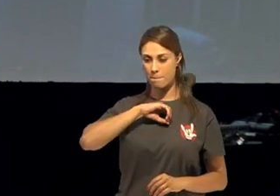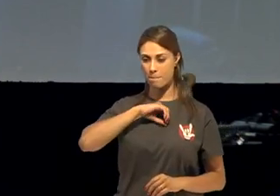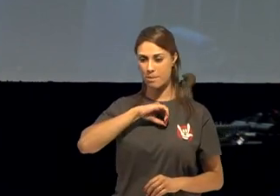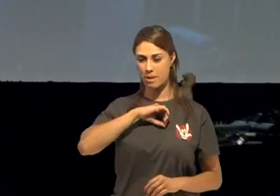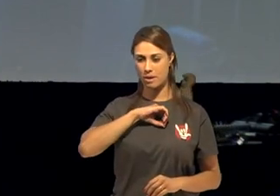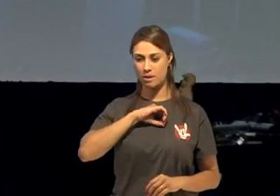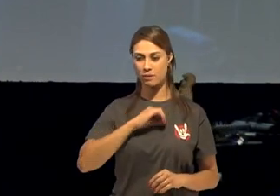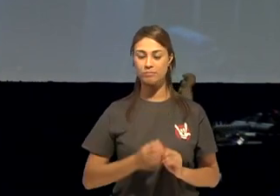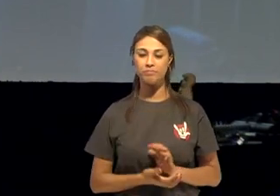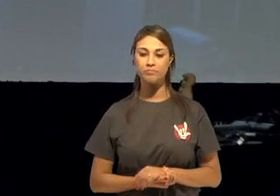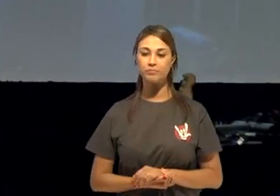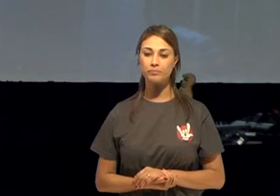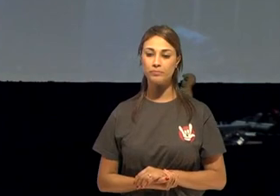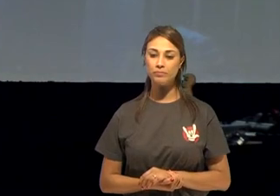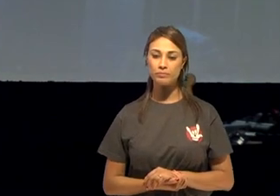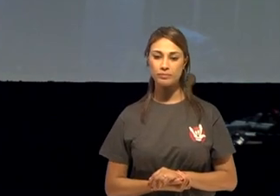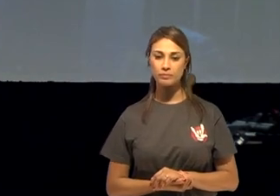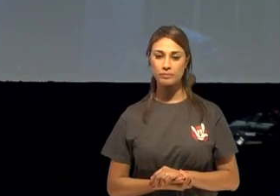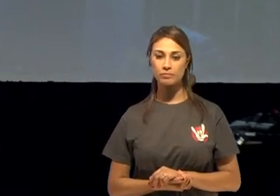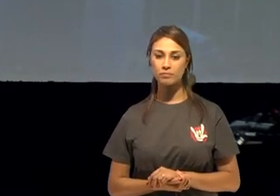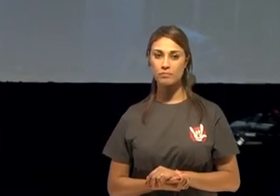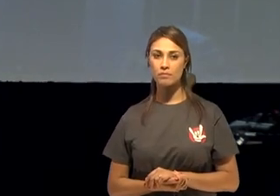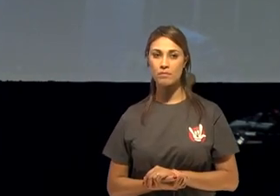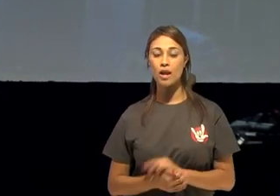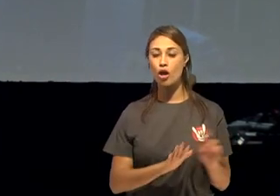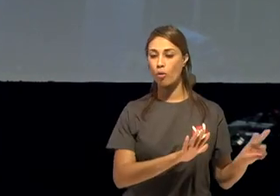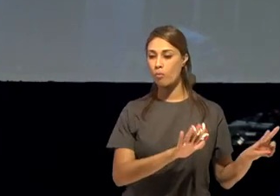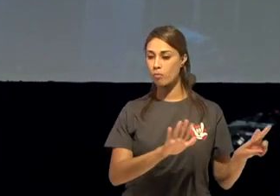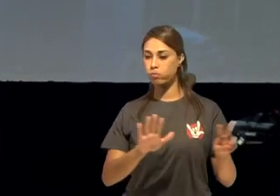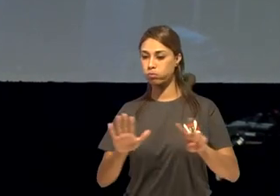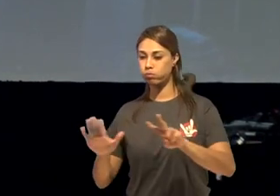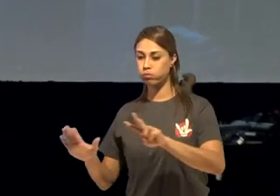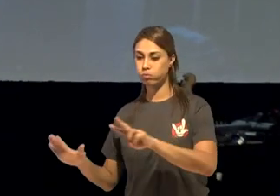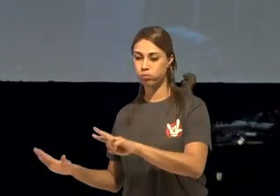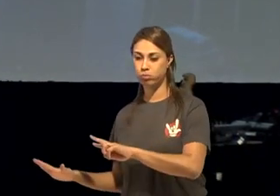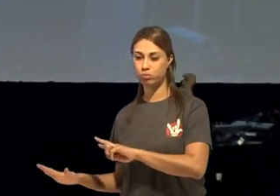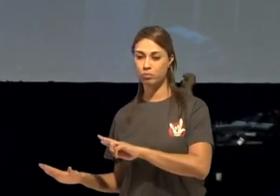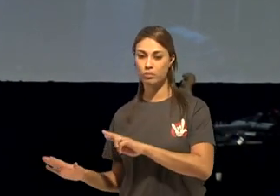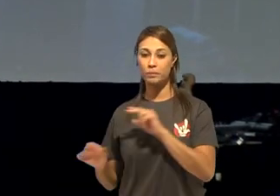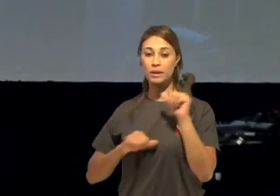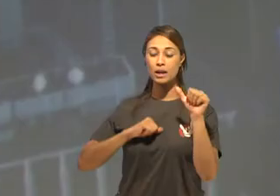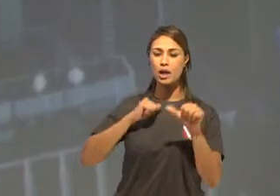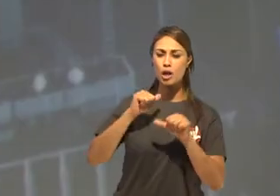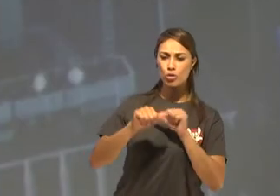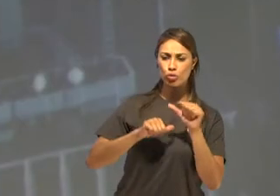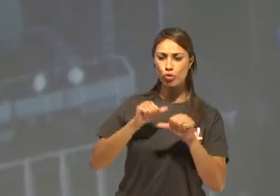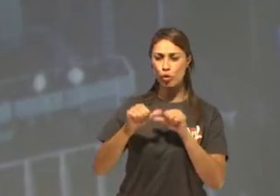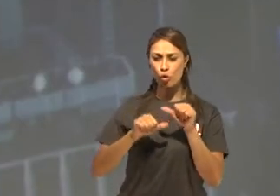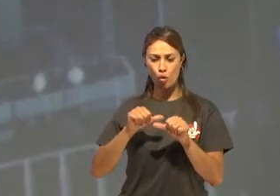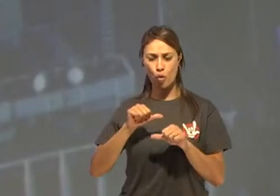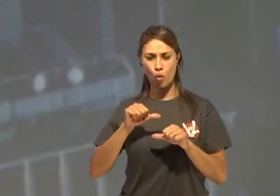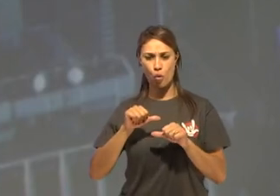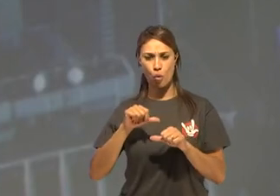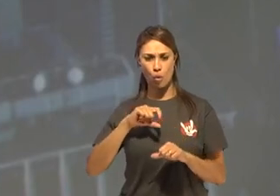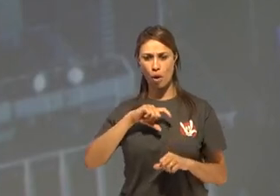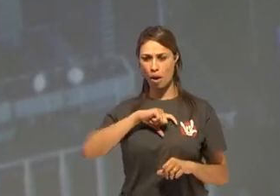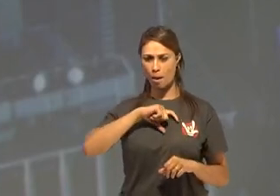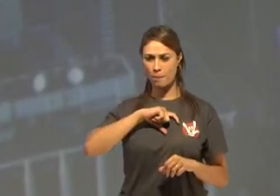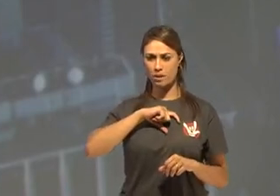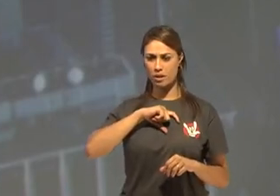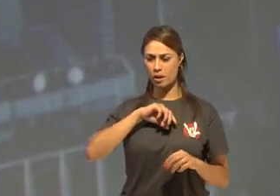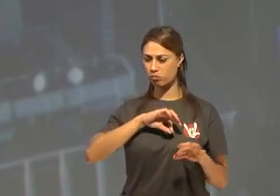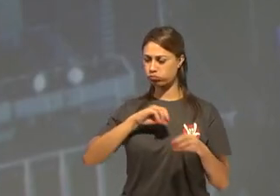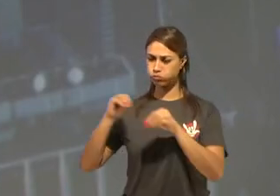Meu irmão, passou uma semana, ele trocou a medalha por 2 espetinhos. Ele ia comer, ele ia com os espetinhos.